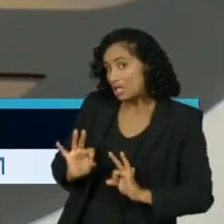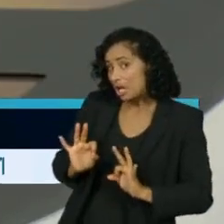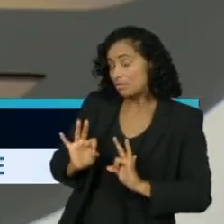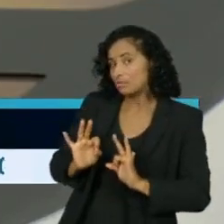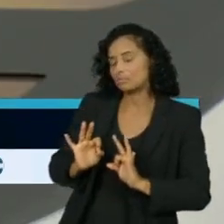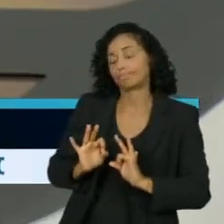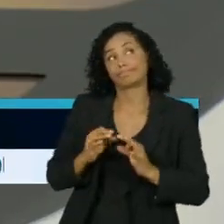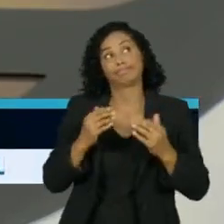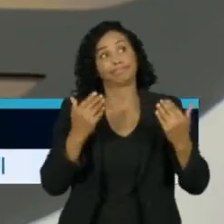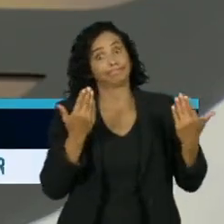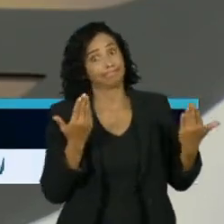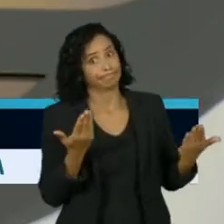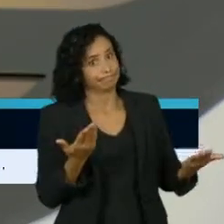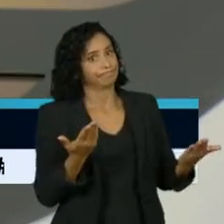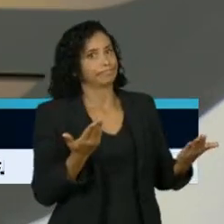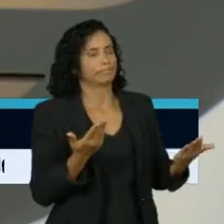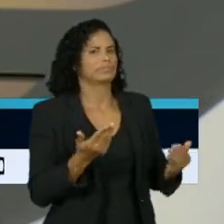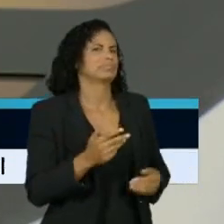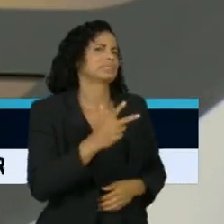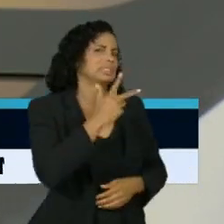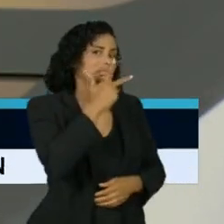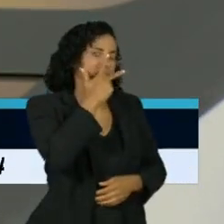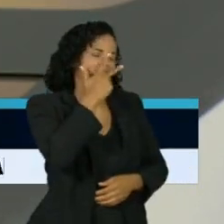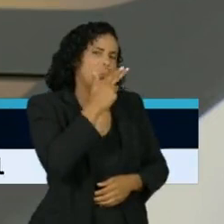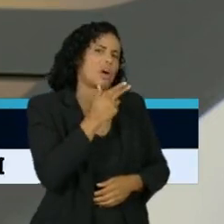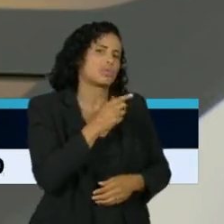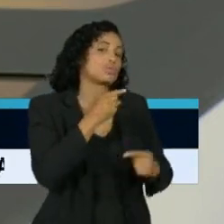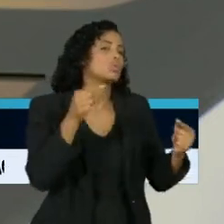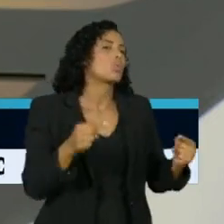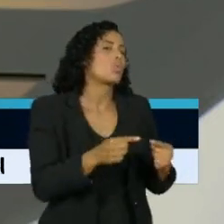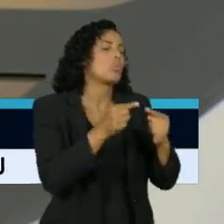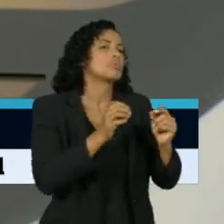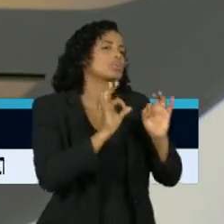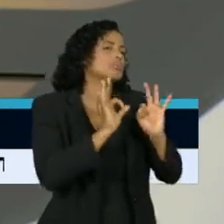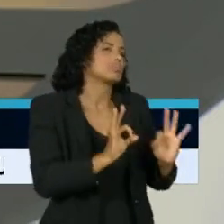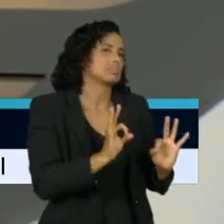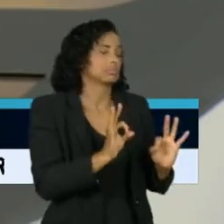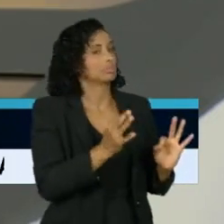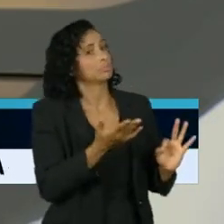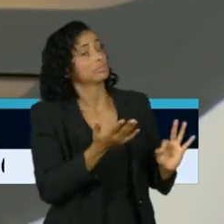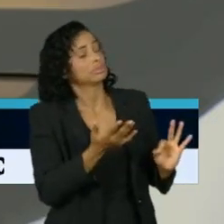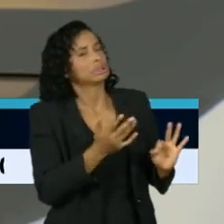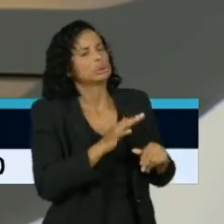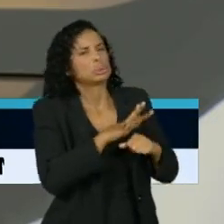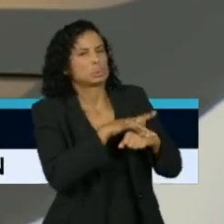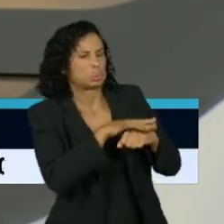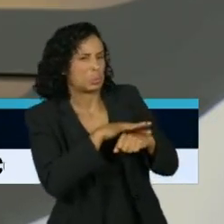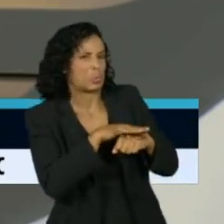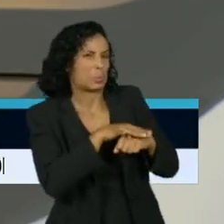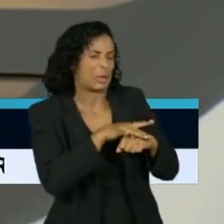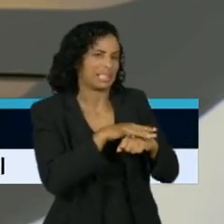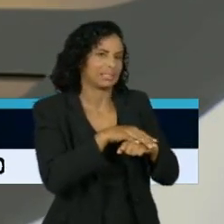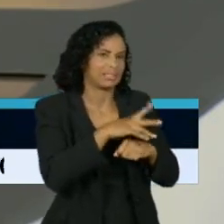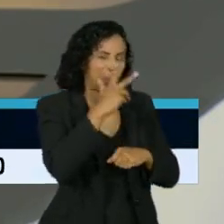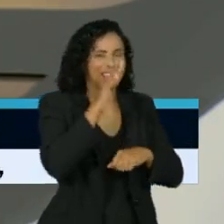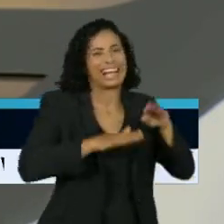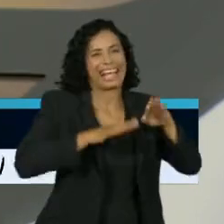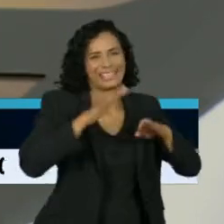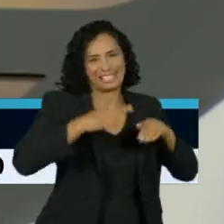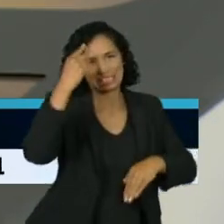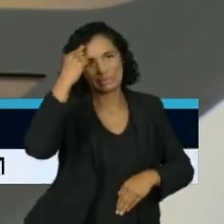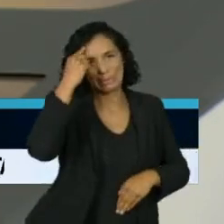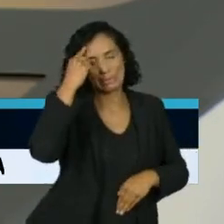é que eu acho que isso pode ser considerado uma doença né eu eu sou um cara que acha que é ignorância é doença